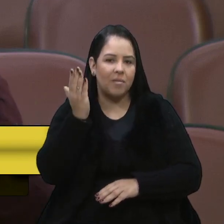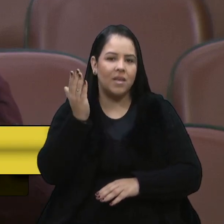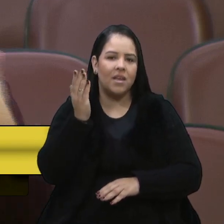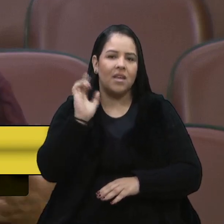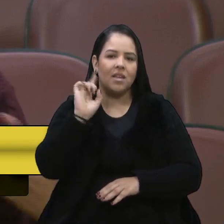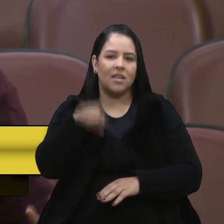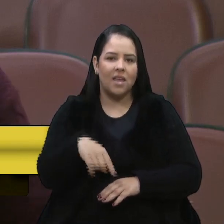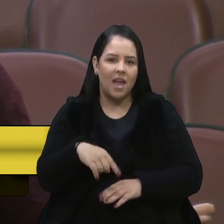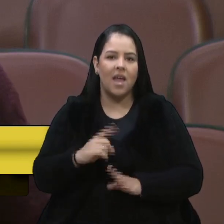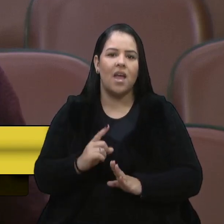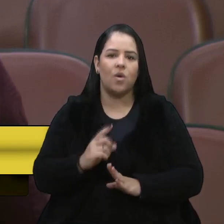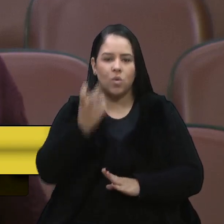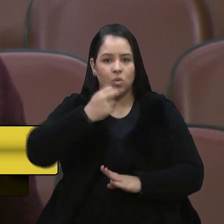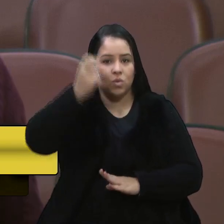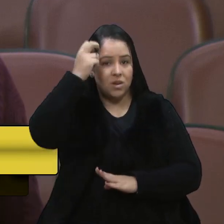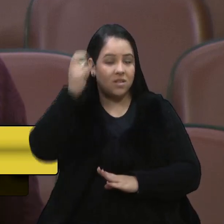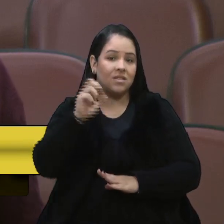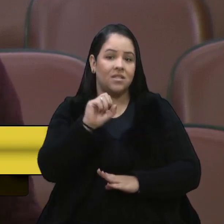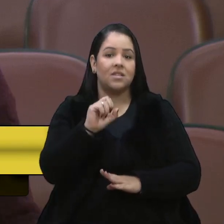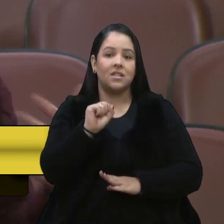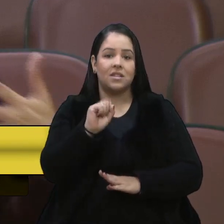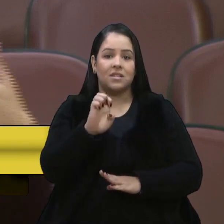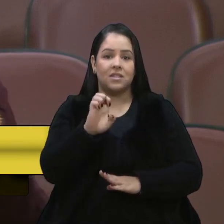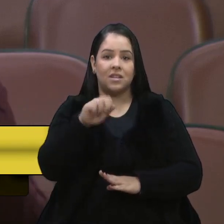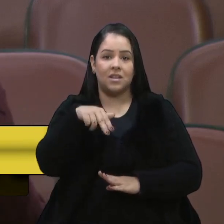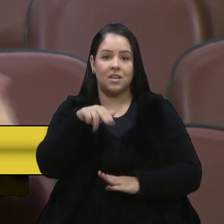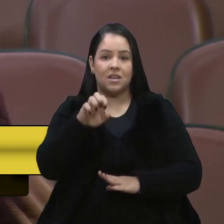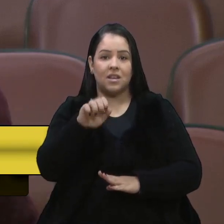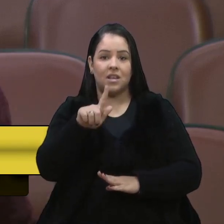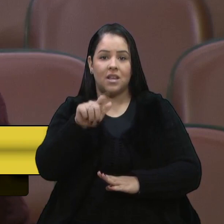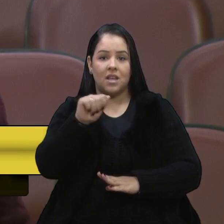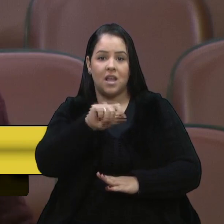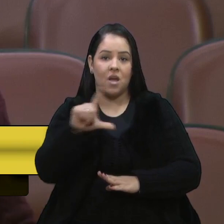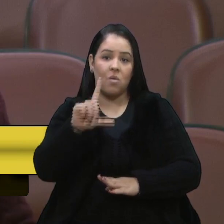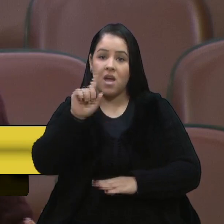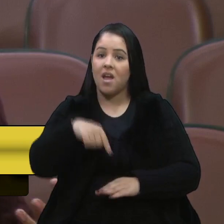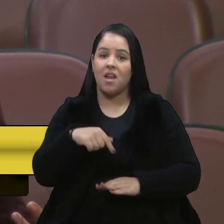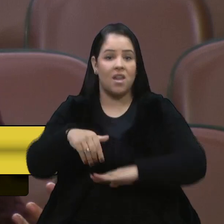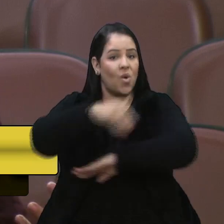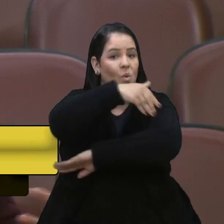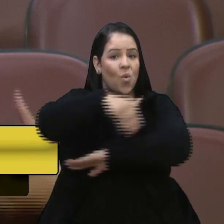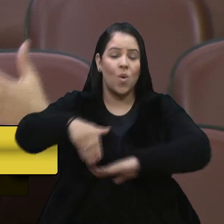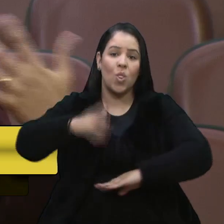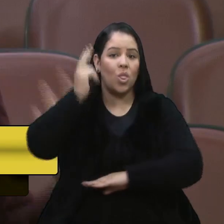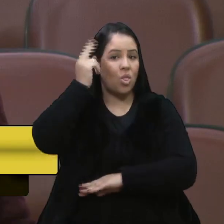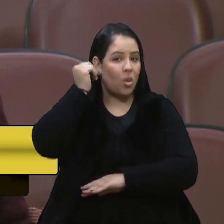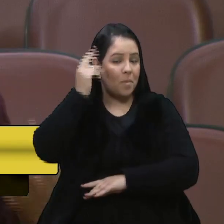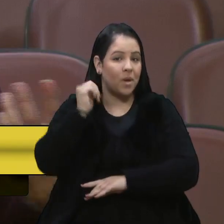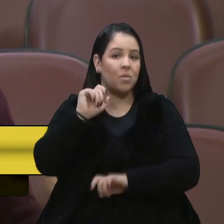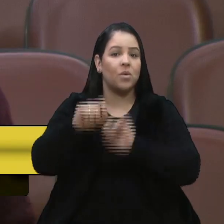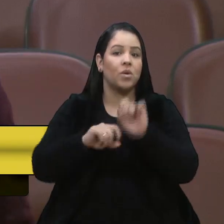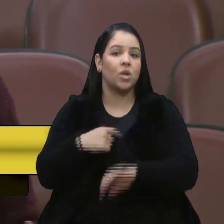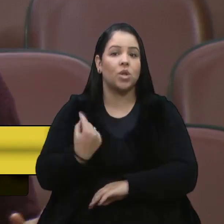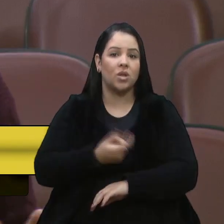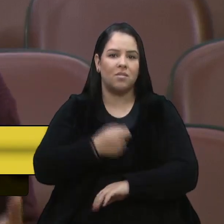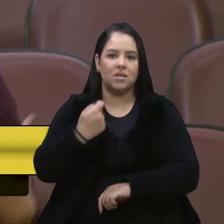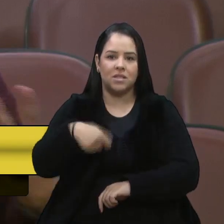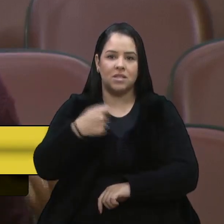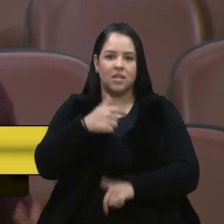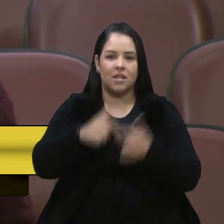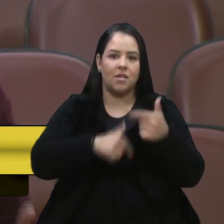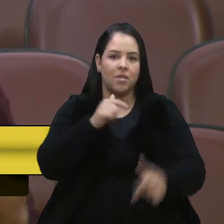Senegal, todo mundo comercializa nas ruas. Isso é normal. Então, são coisas que a gente precisa trabalhar com